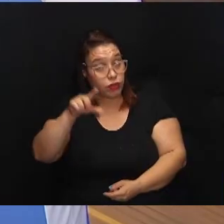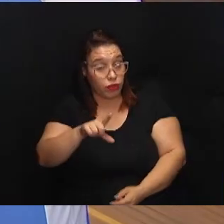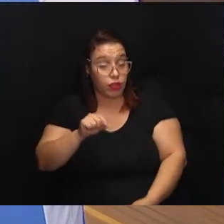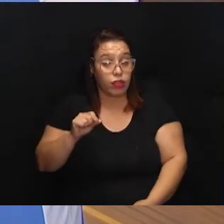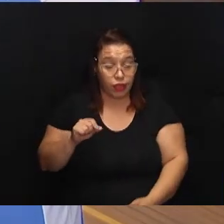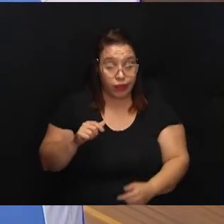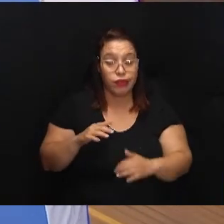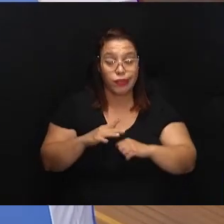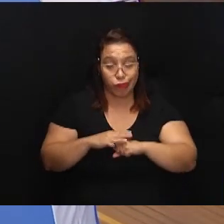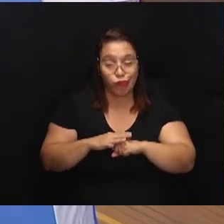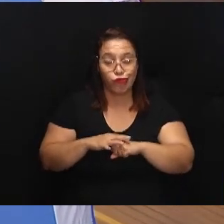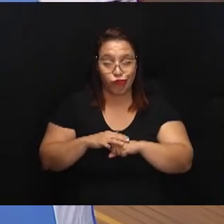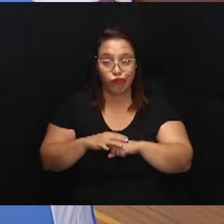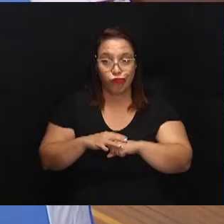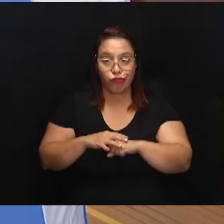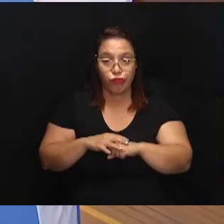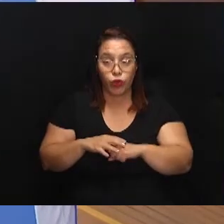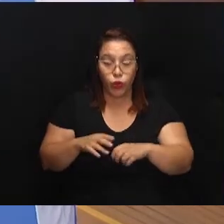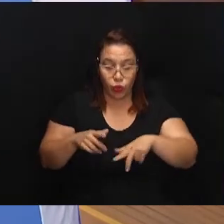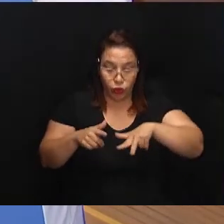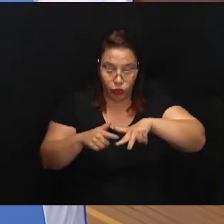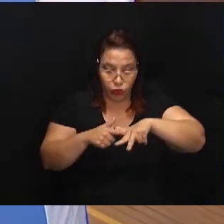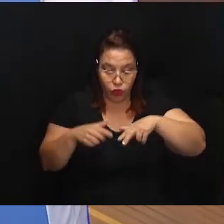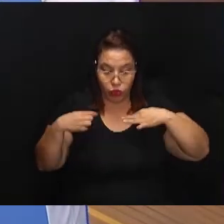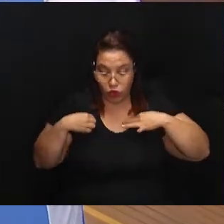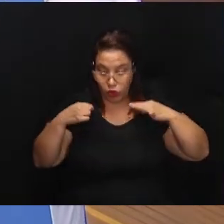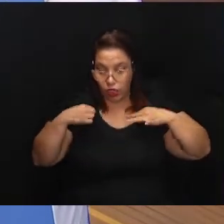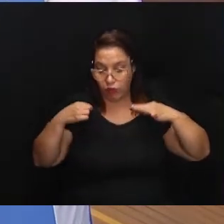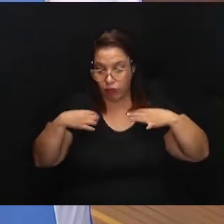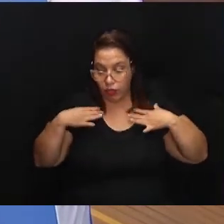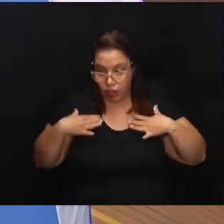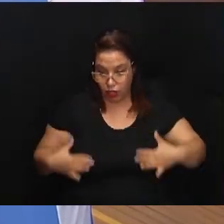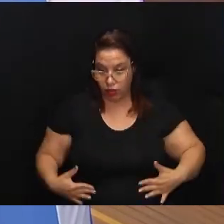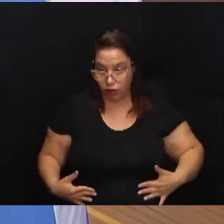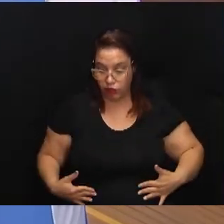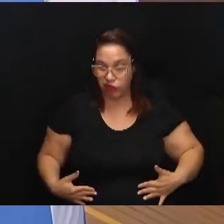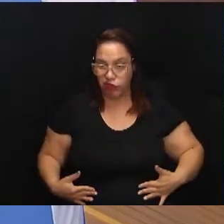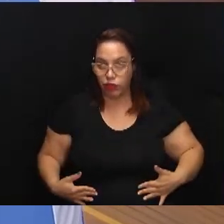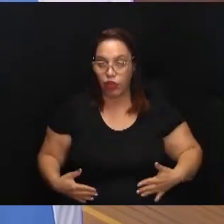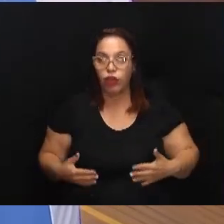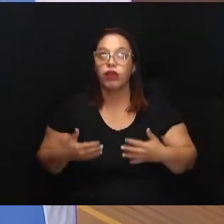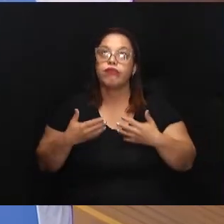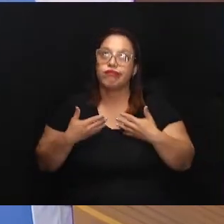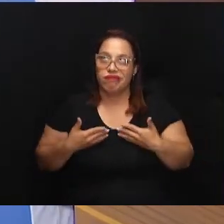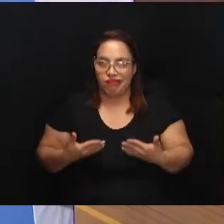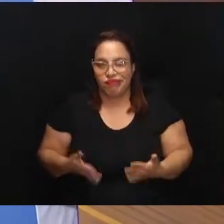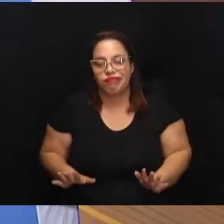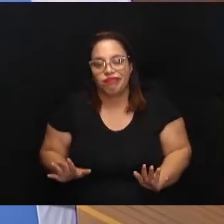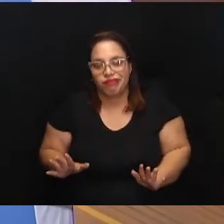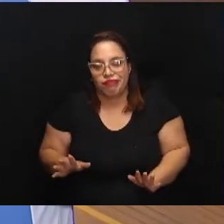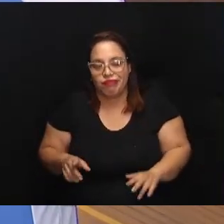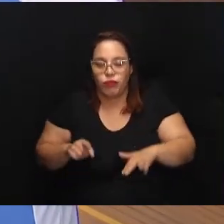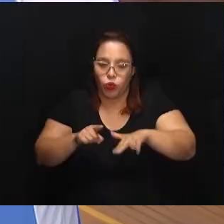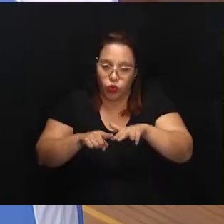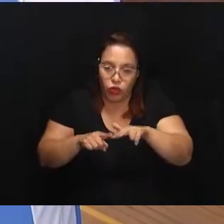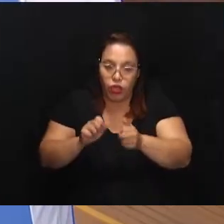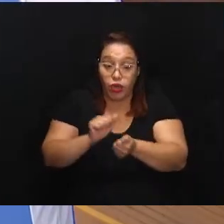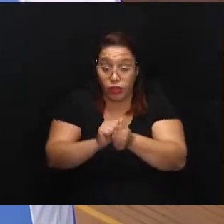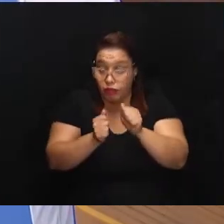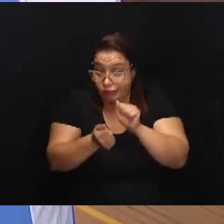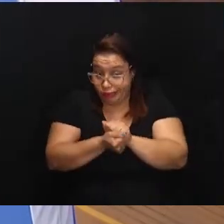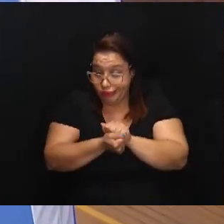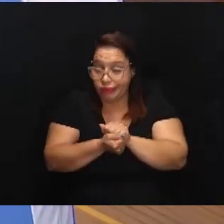opcional. Um calção, uma camiseta, né, que seja confortável, um tênis adequado